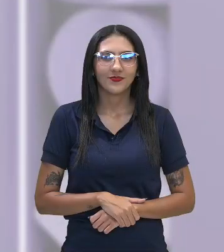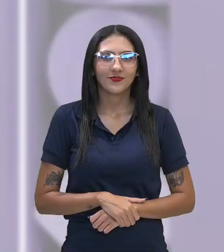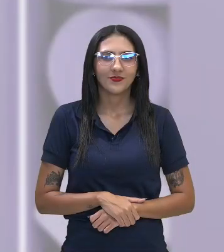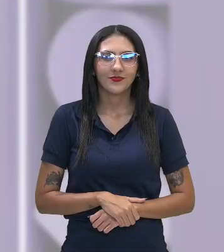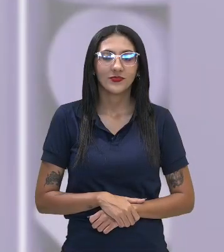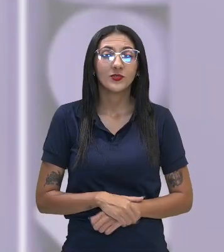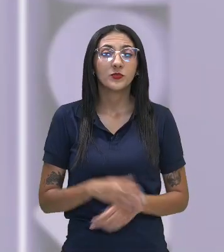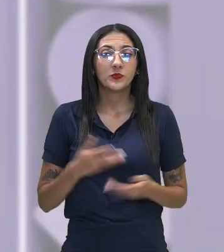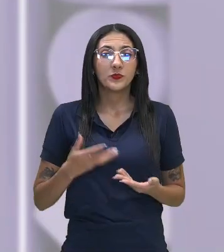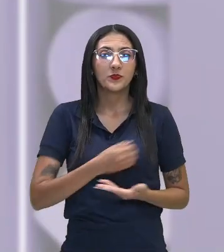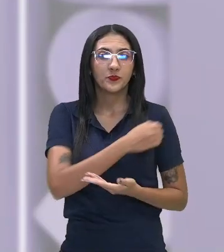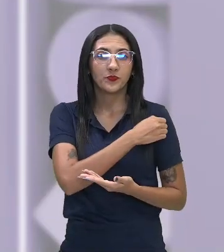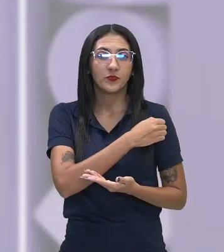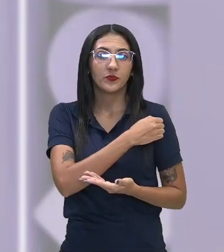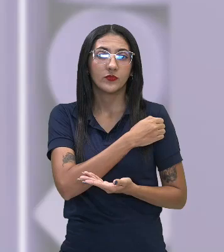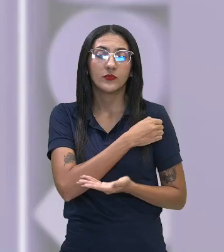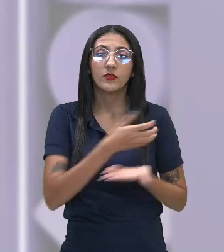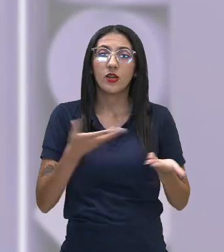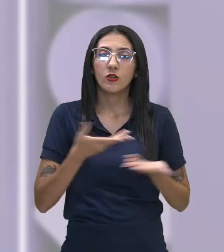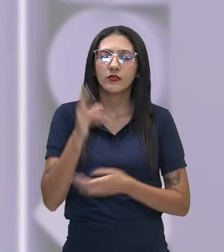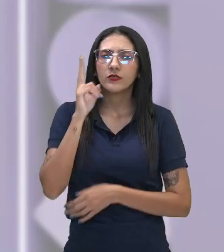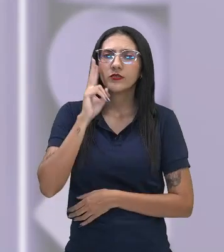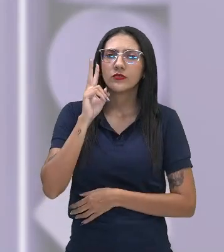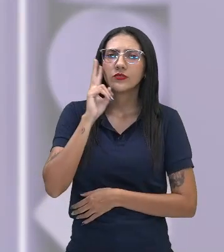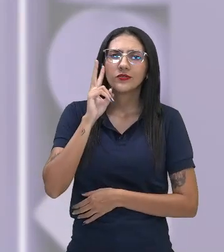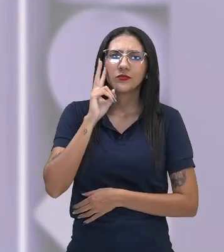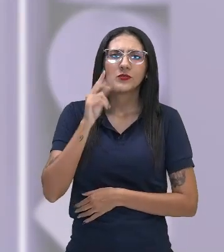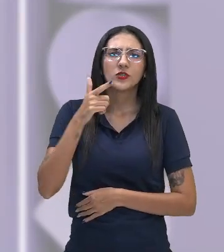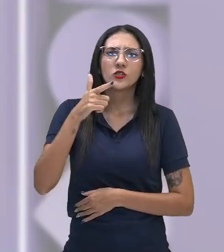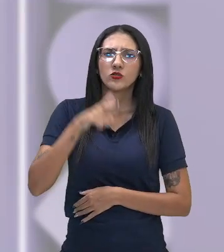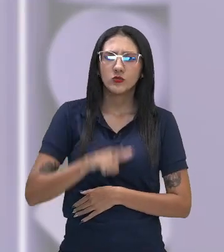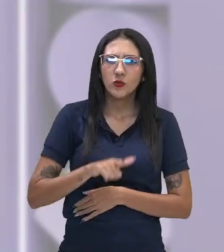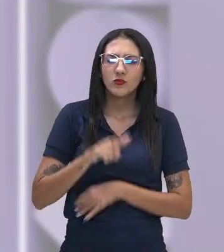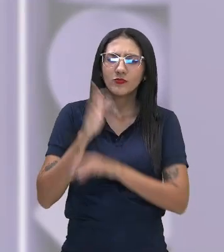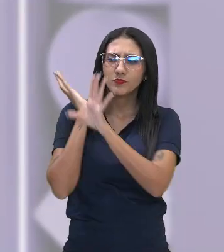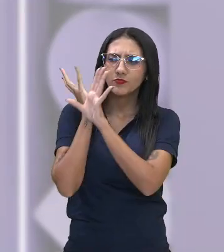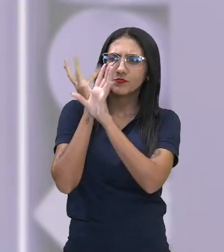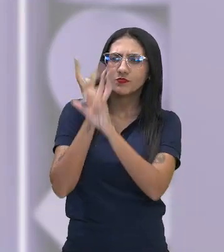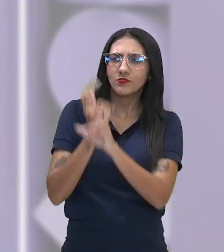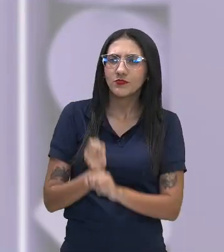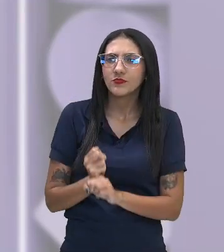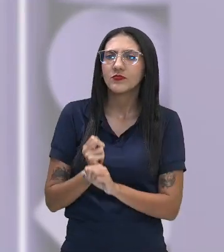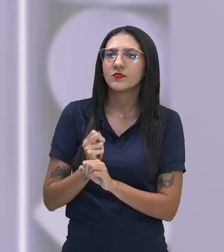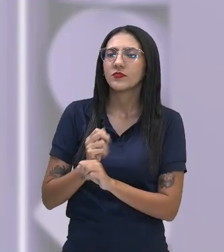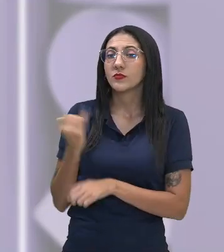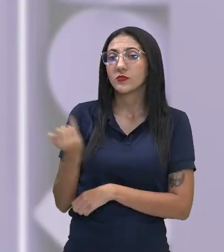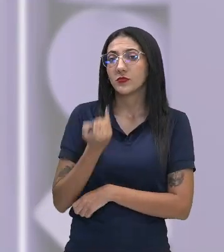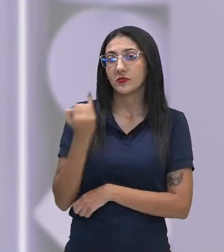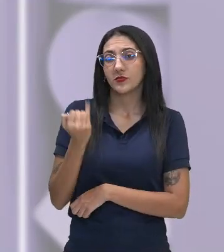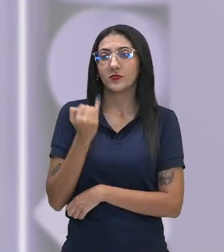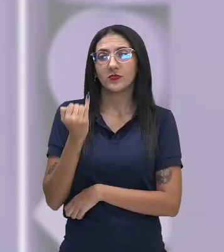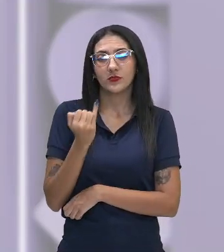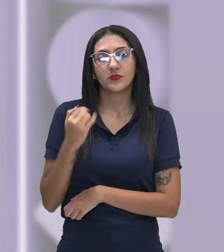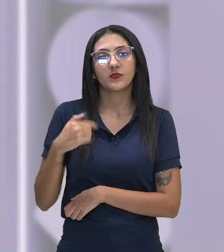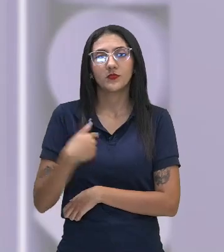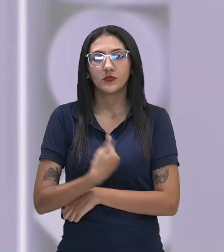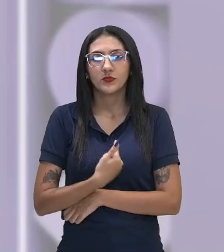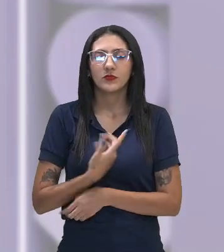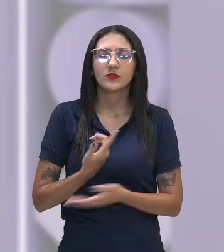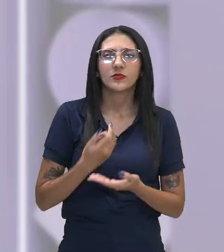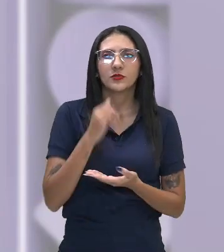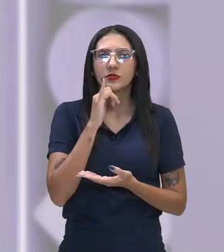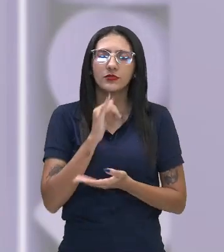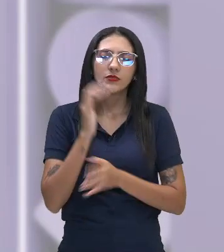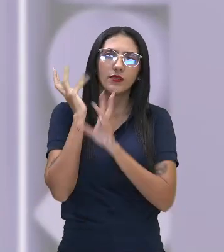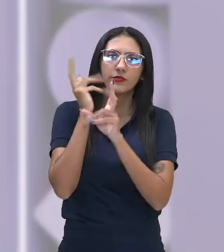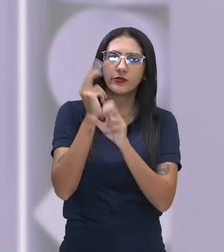Então, revisar é uma etapa necessária da vida da gente. Revisar a vida,